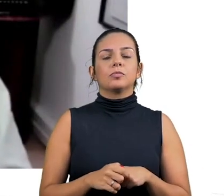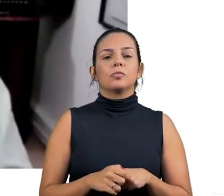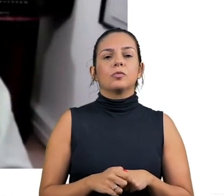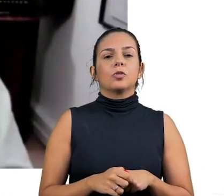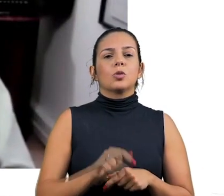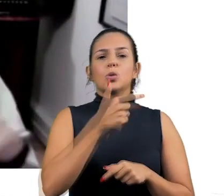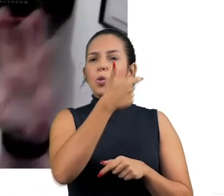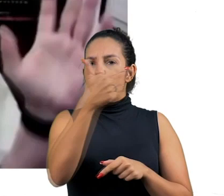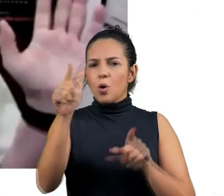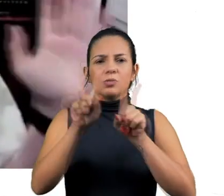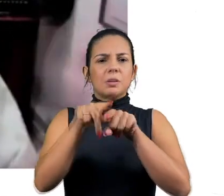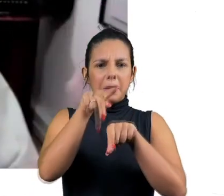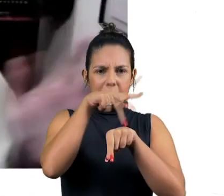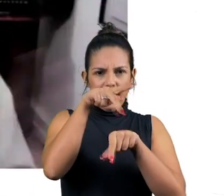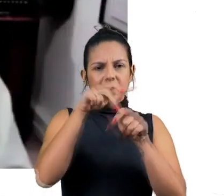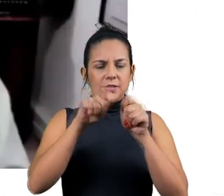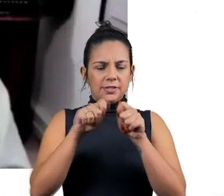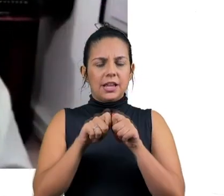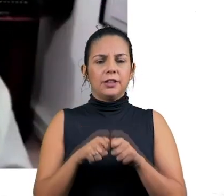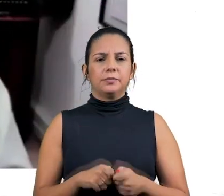momento,